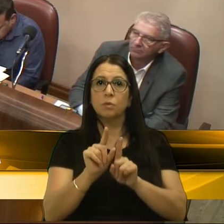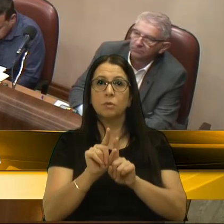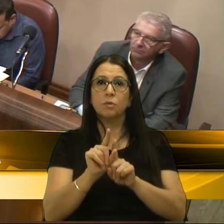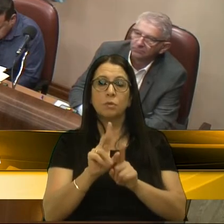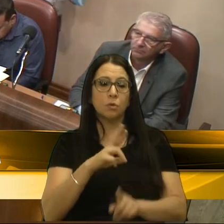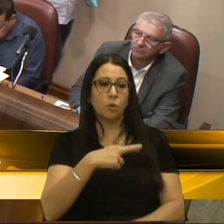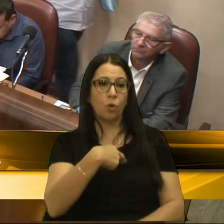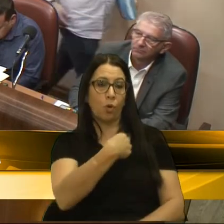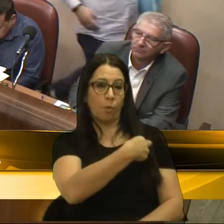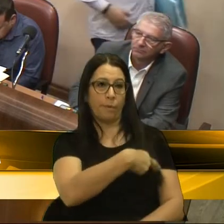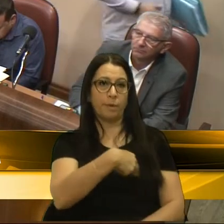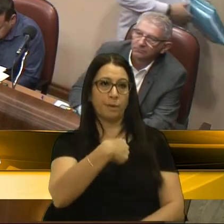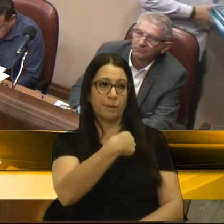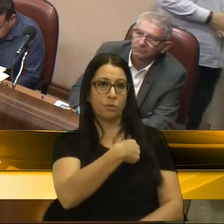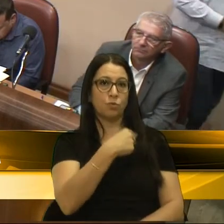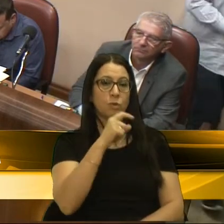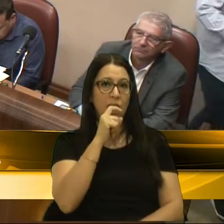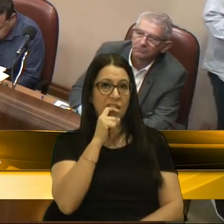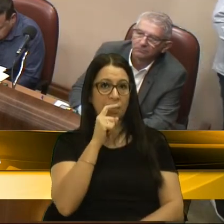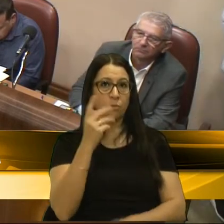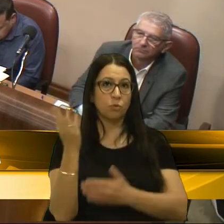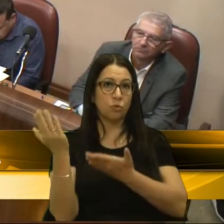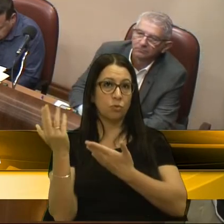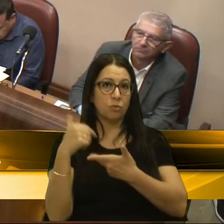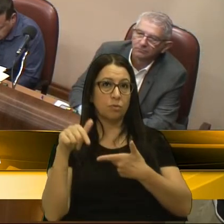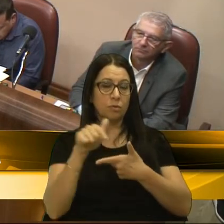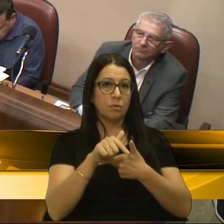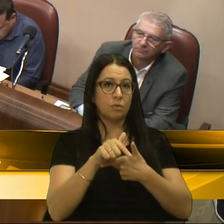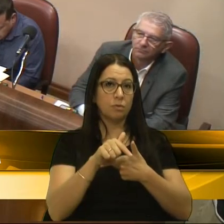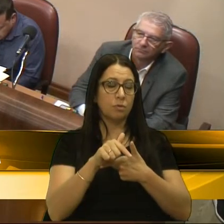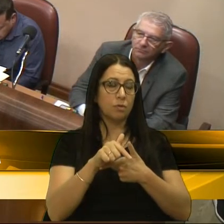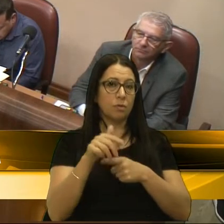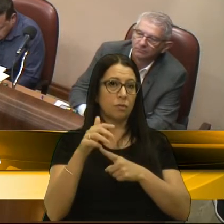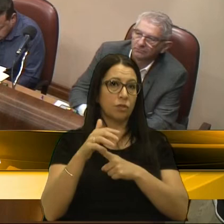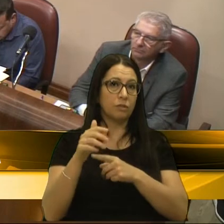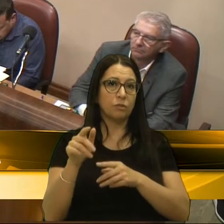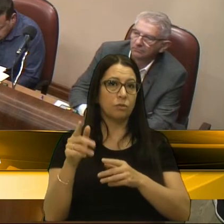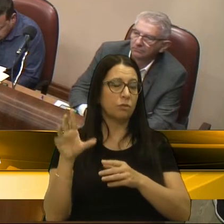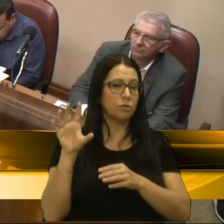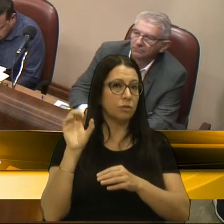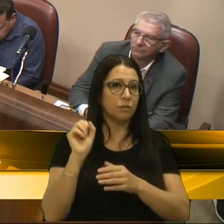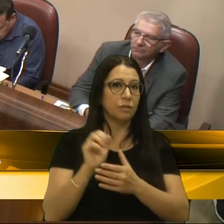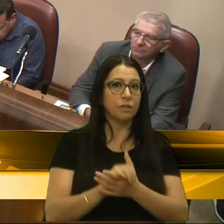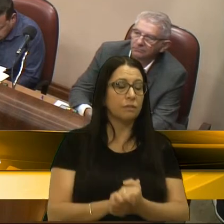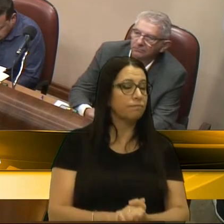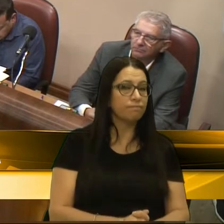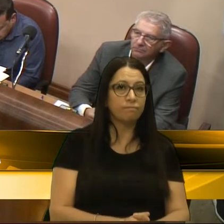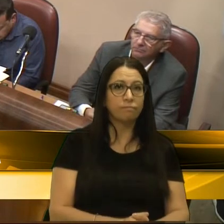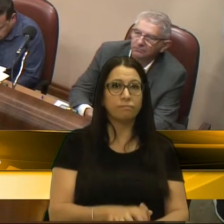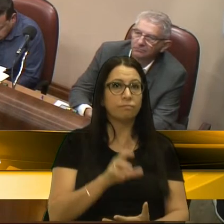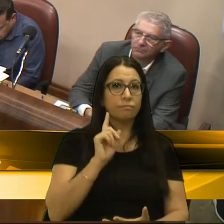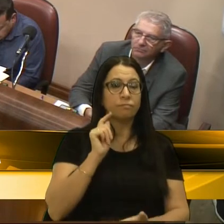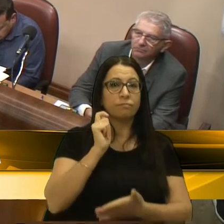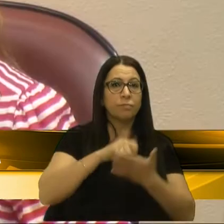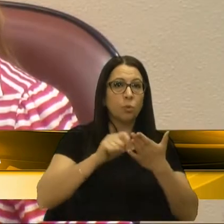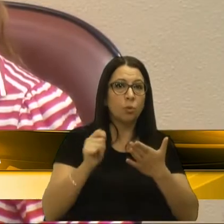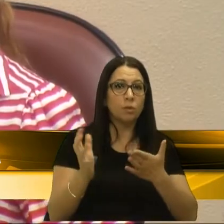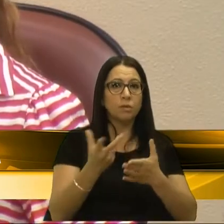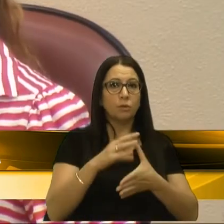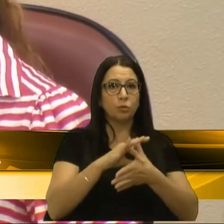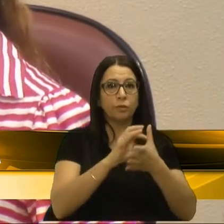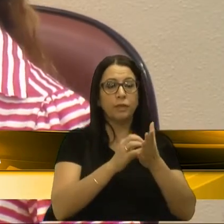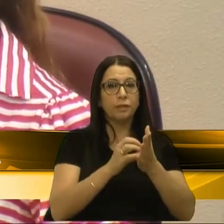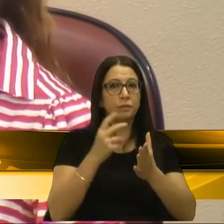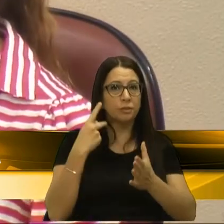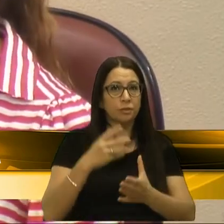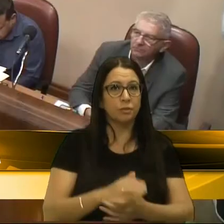nos Relacionamentos entre Jovens, dos Ciúmes às Relações Abusivas. Assinam a maioria dos líderes de